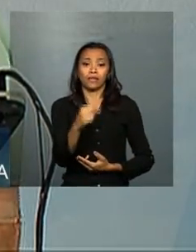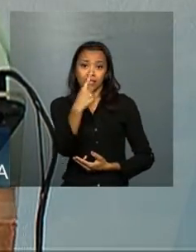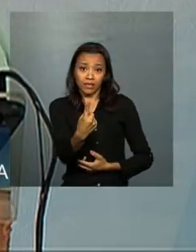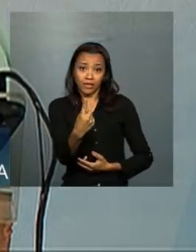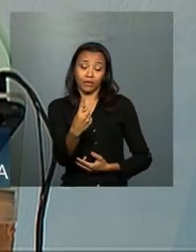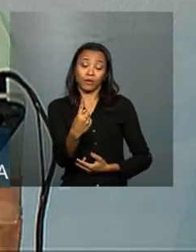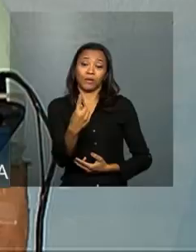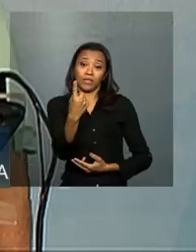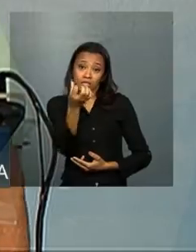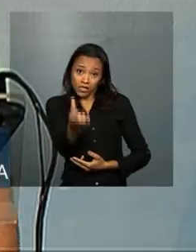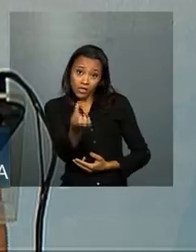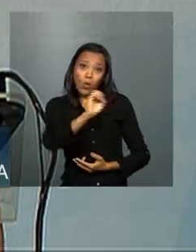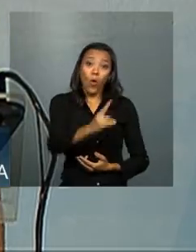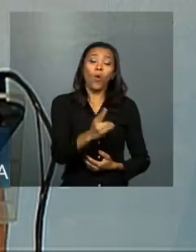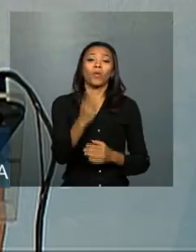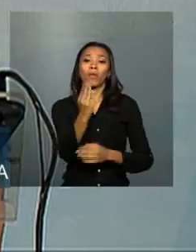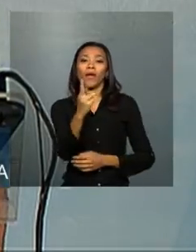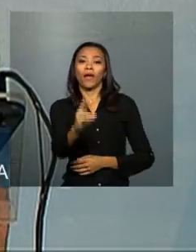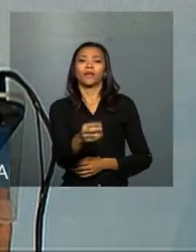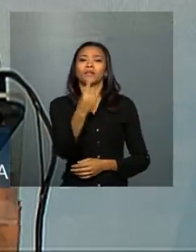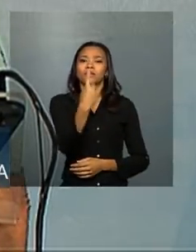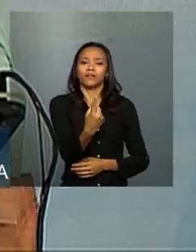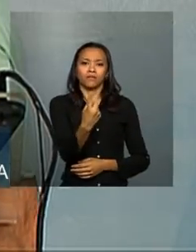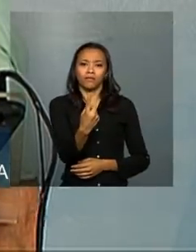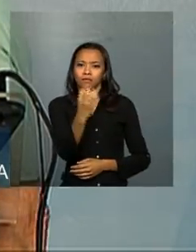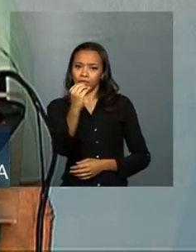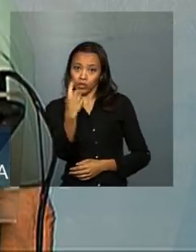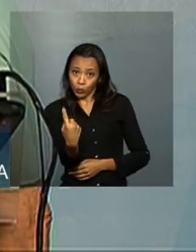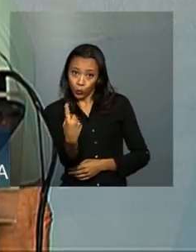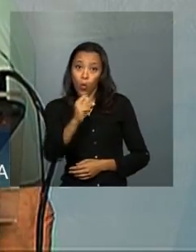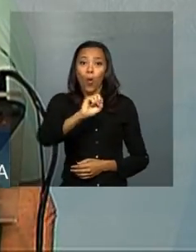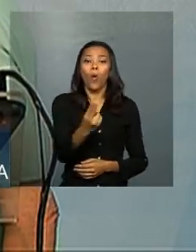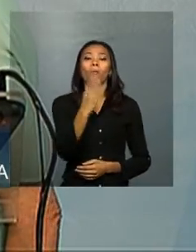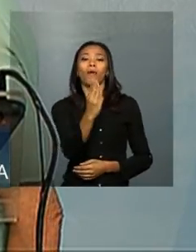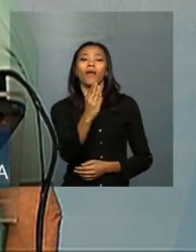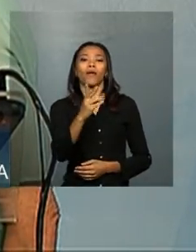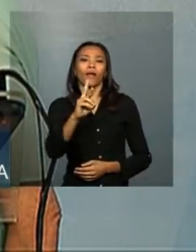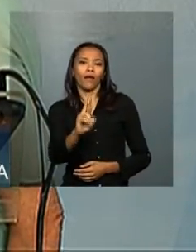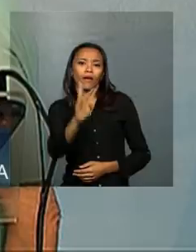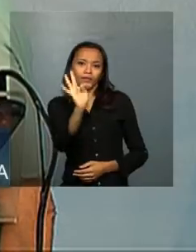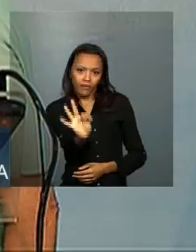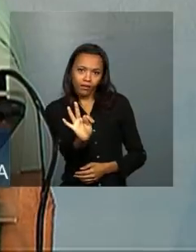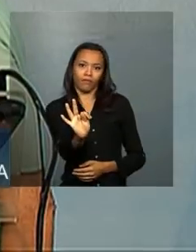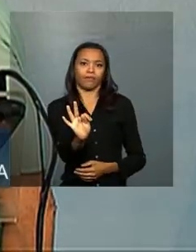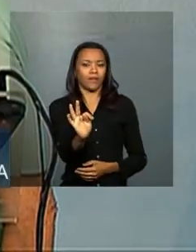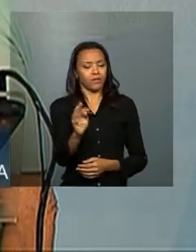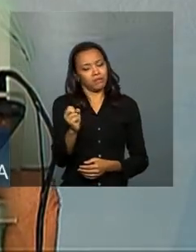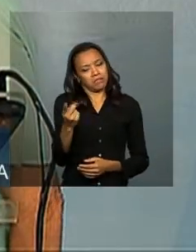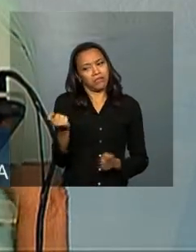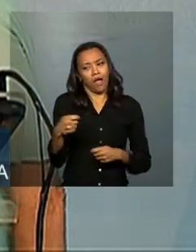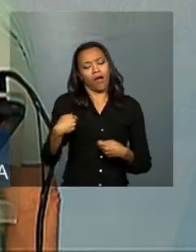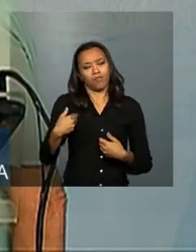da 101. Não vou falar do BRT, que eu terei imenso prazer, se puder, vir comparecer, viu,